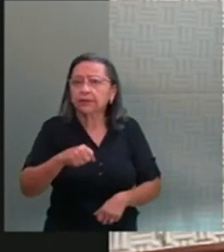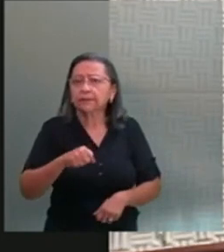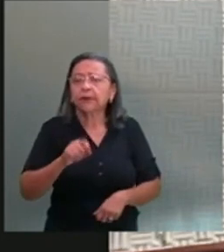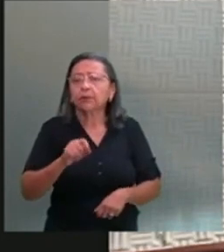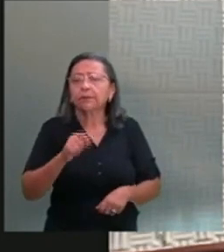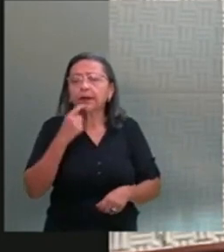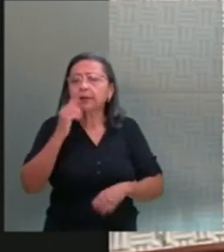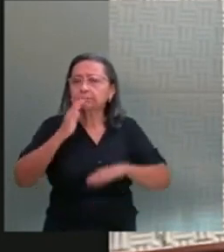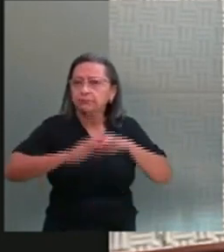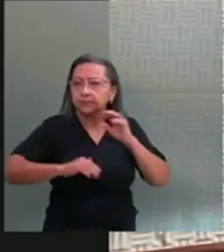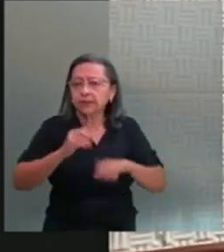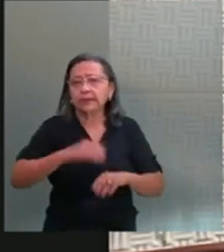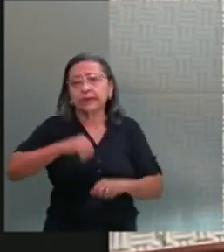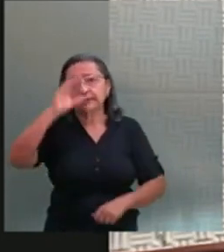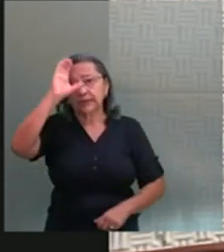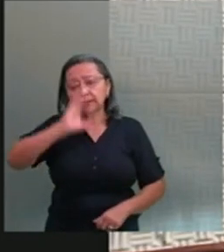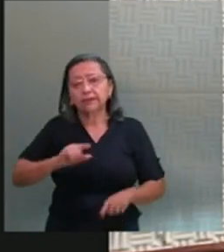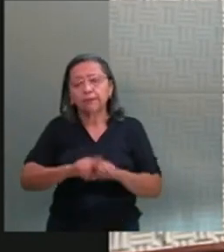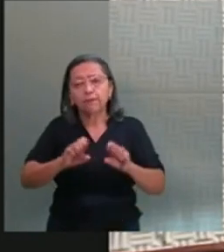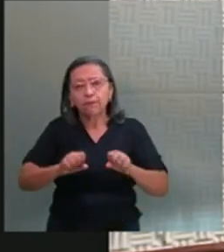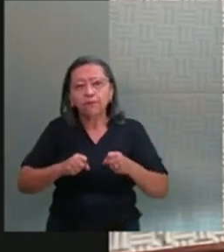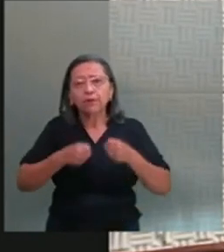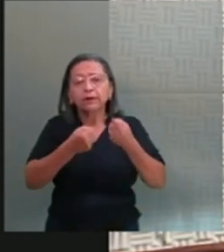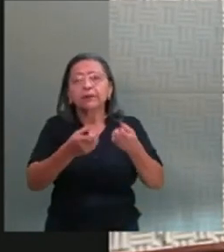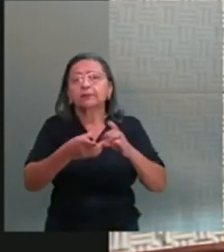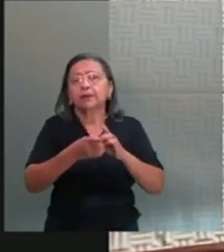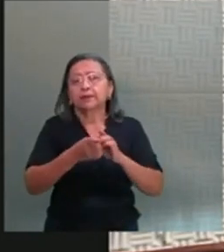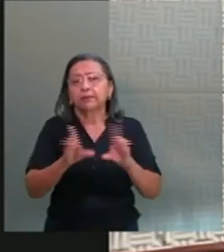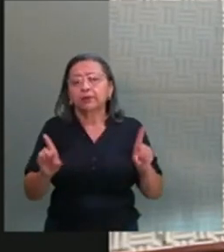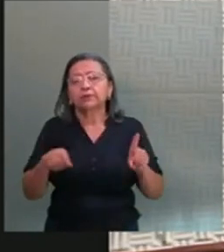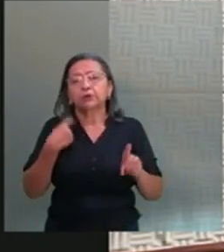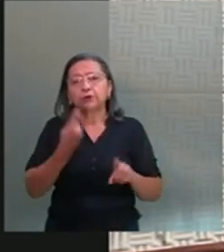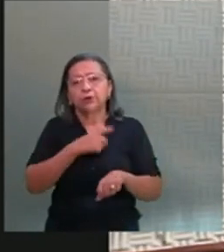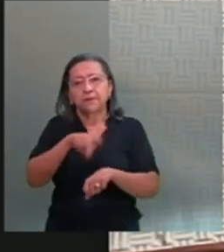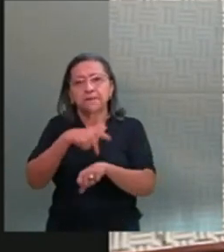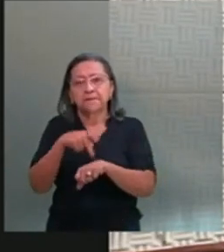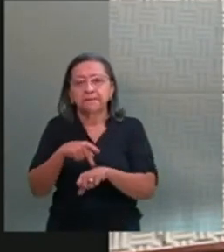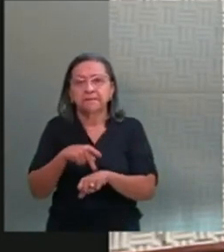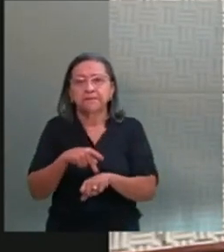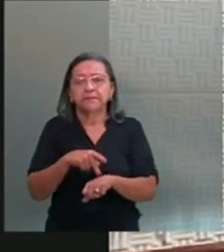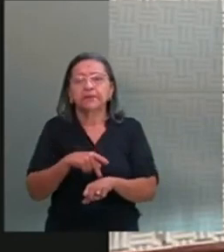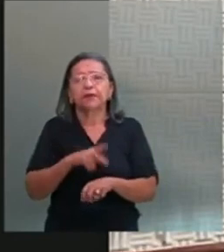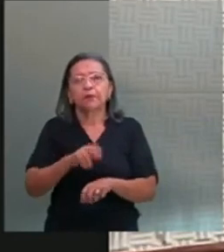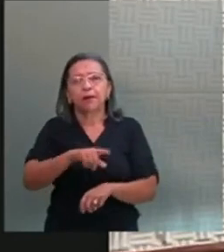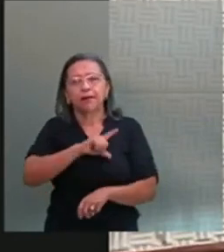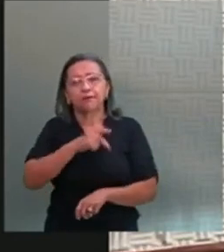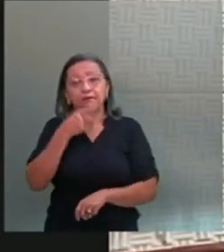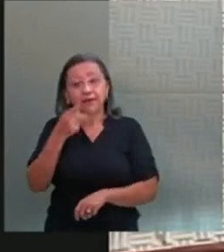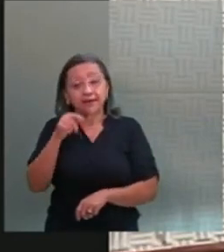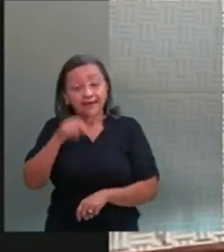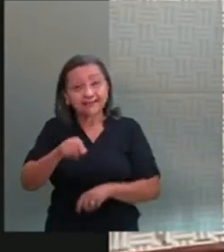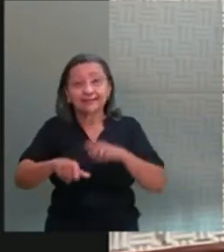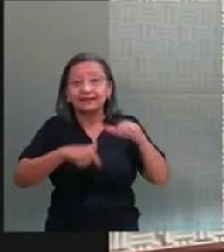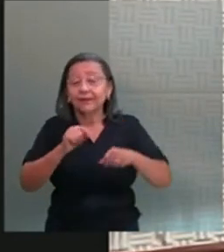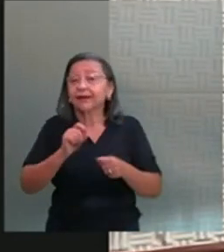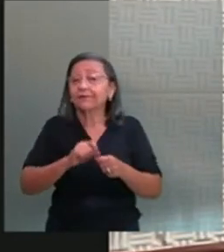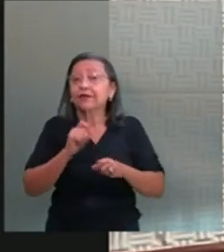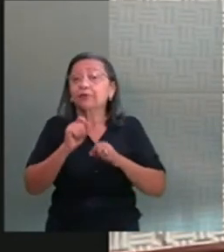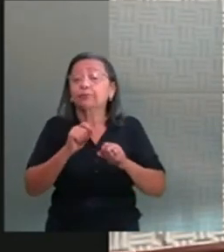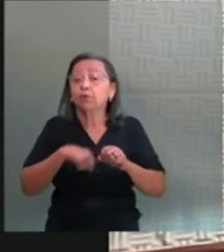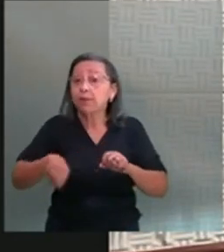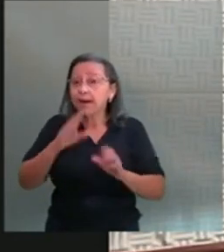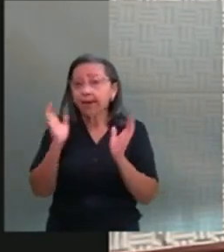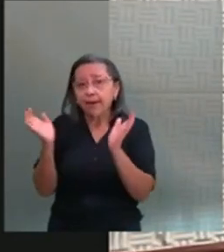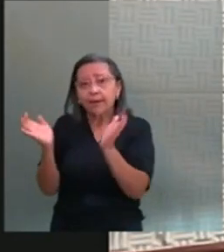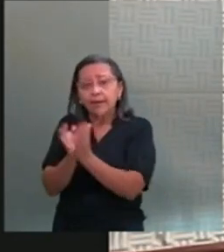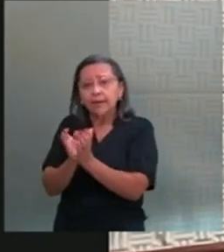para o exercício da cidadania e o fortalecimento da democracia em nosso país. Como eu falei, esse trabalho é feito por uma equipe